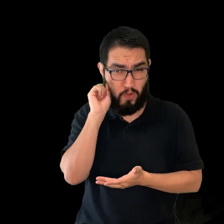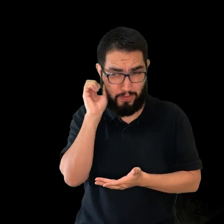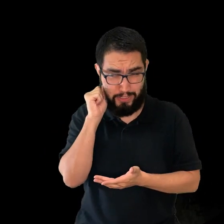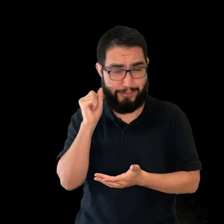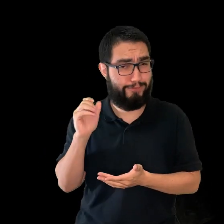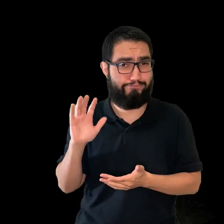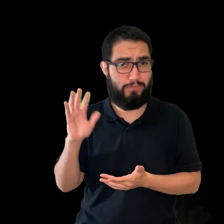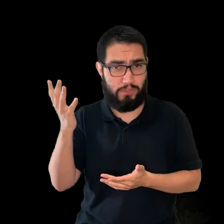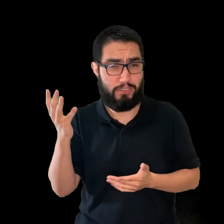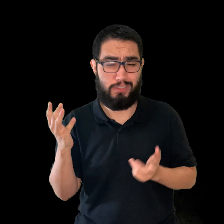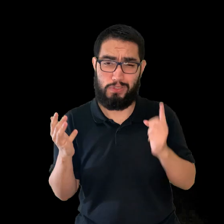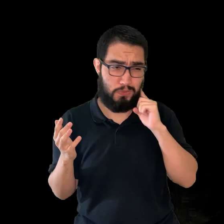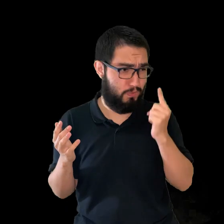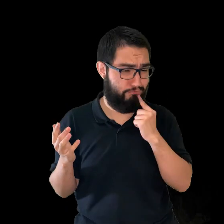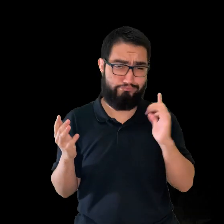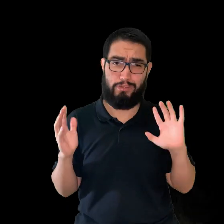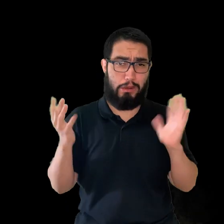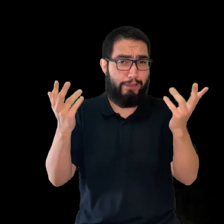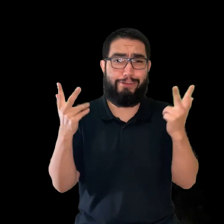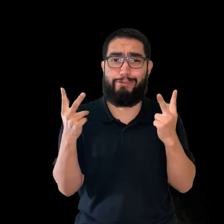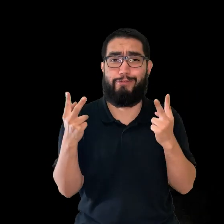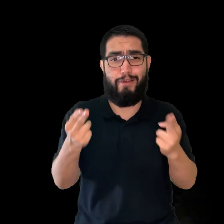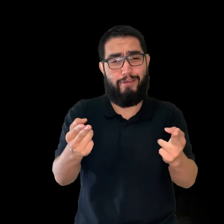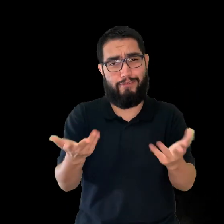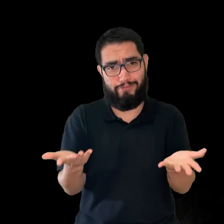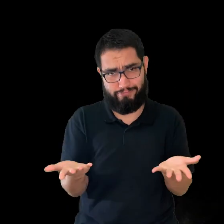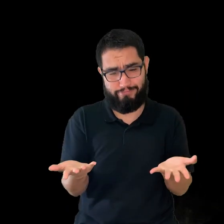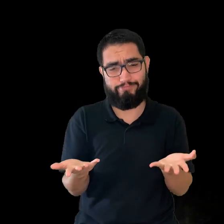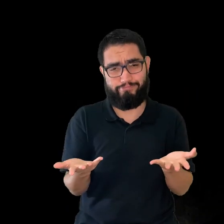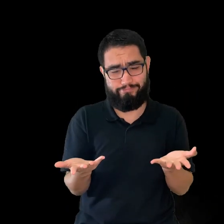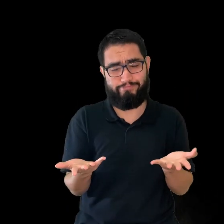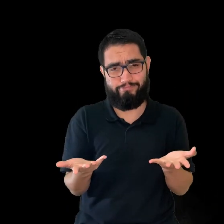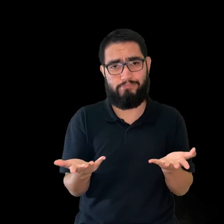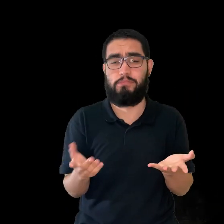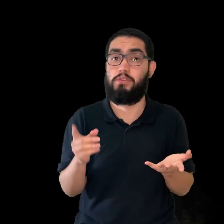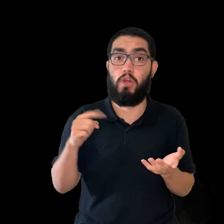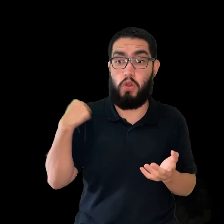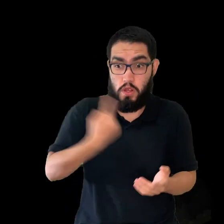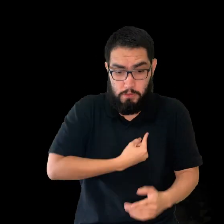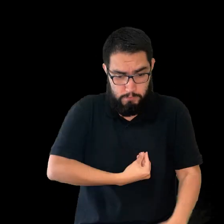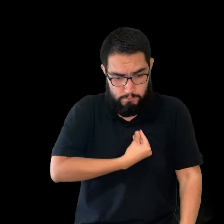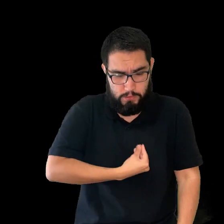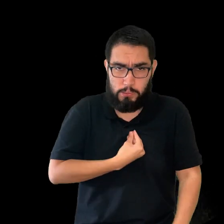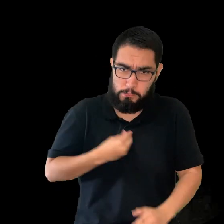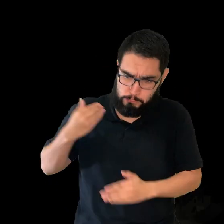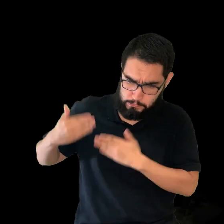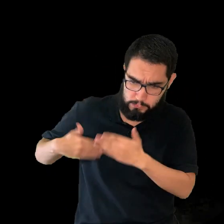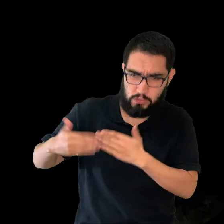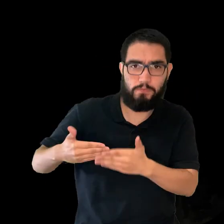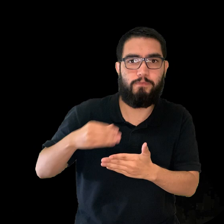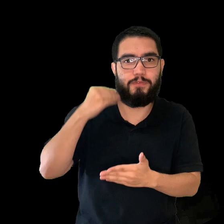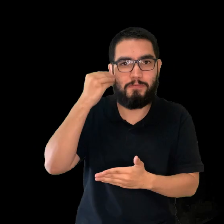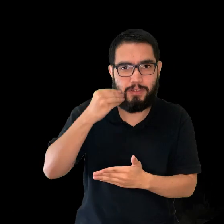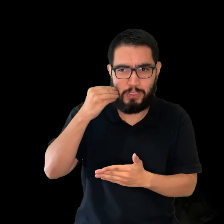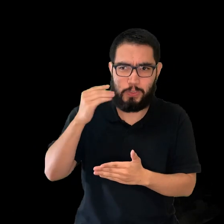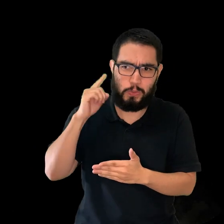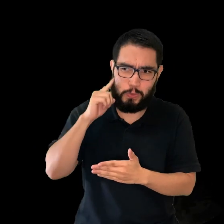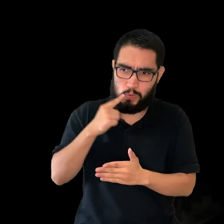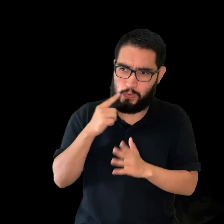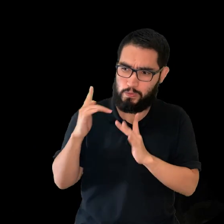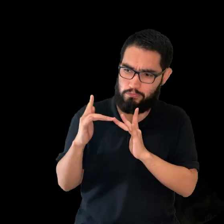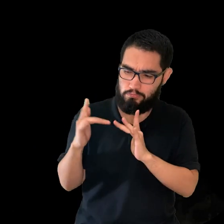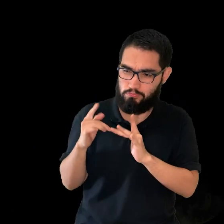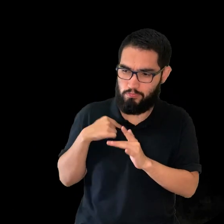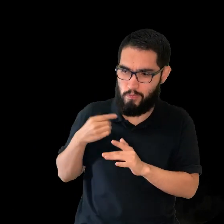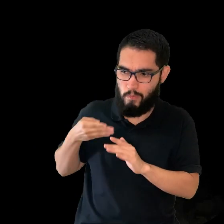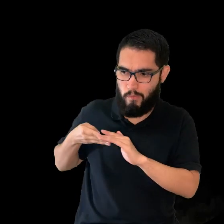ouvintes passamos, os surdos também passam. Então, quando nós vivenciamos diariamente a experiência com surdo, é onde